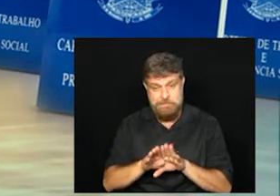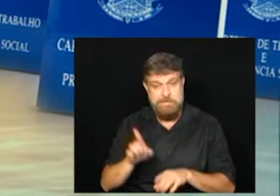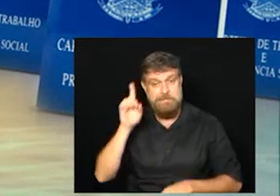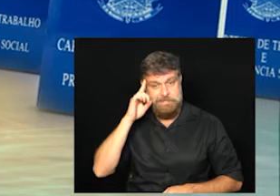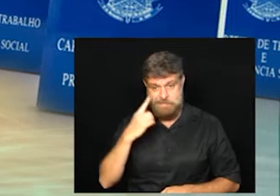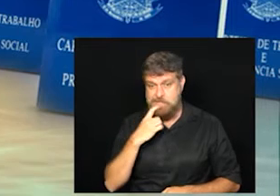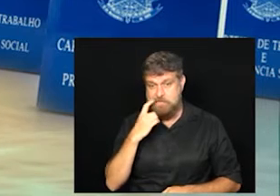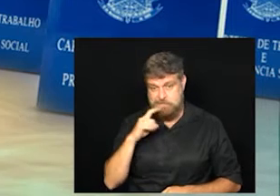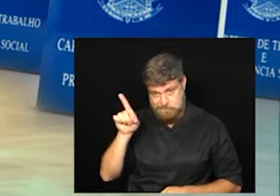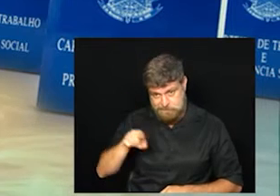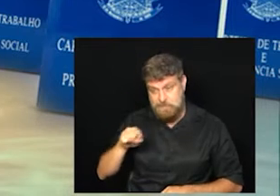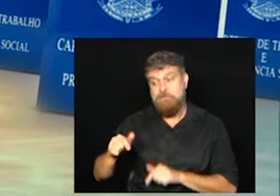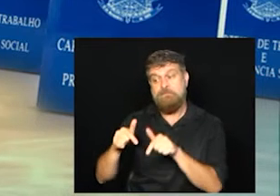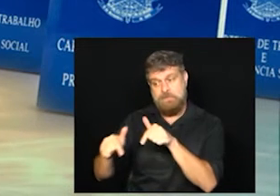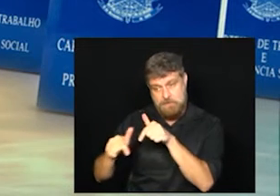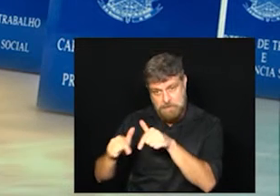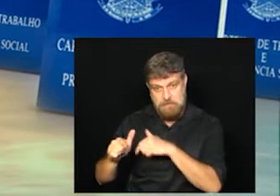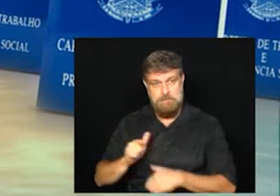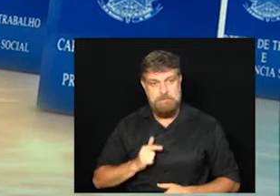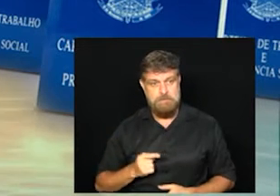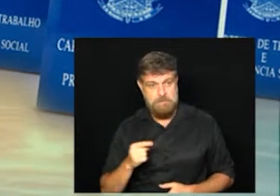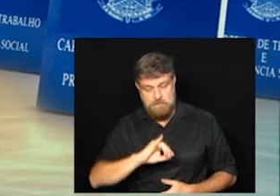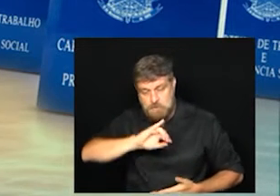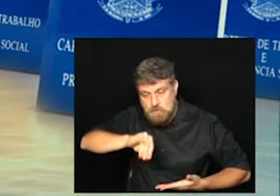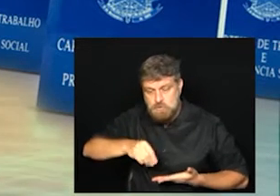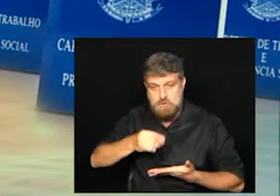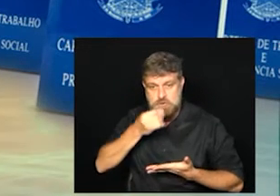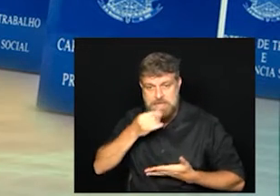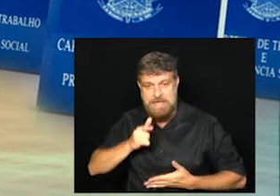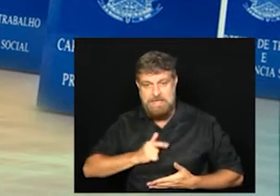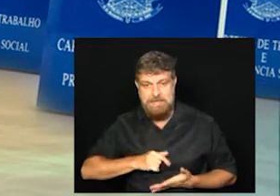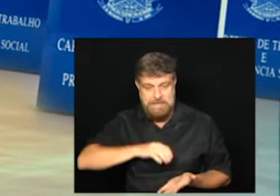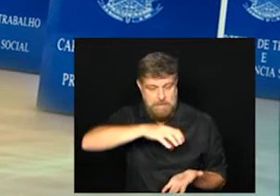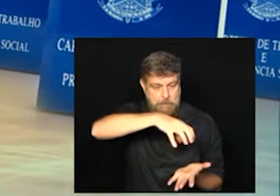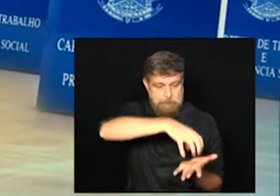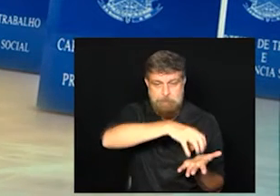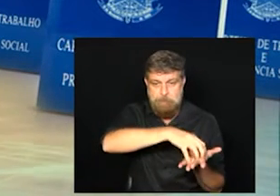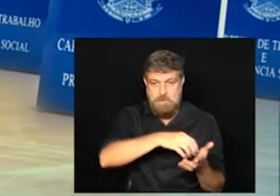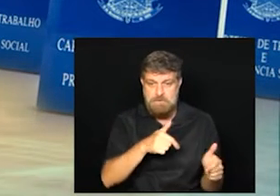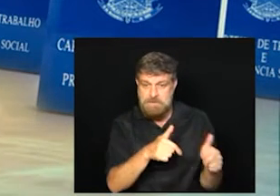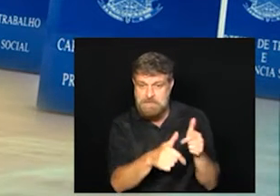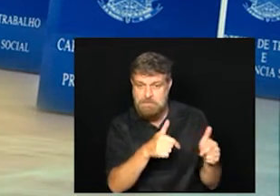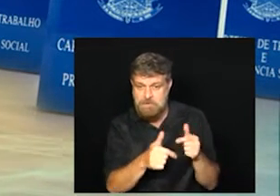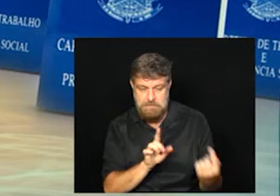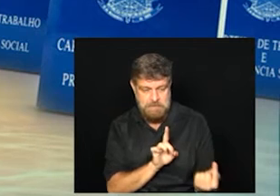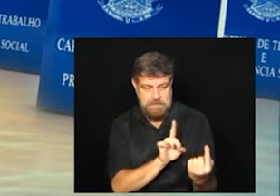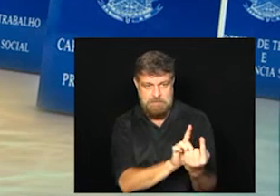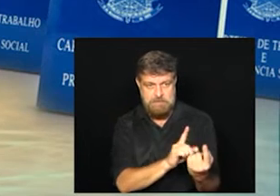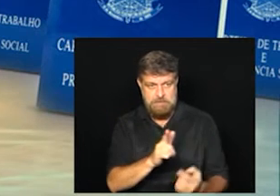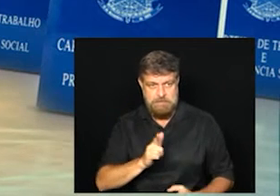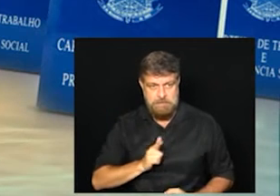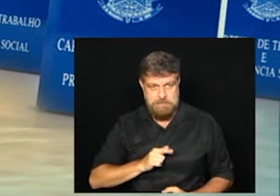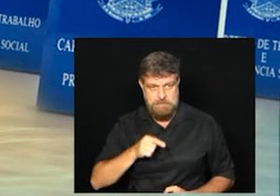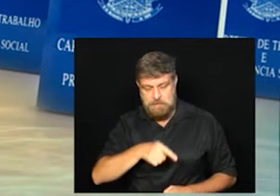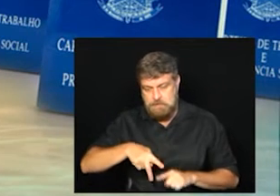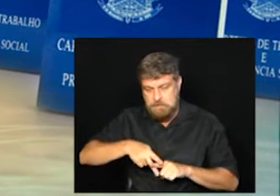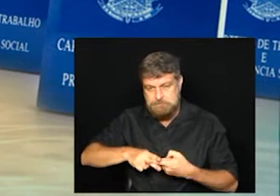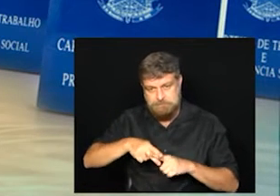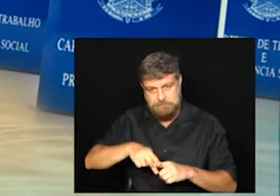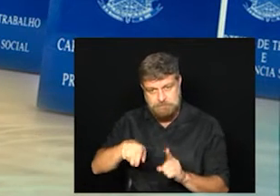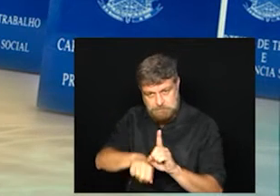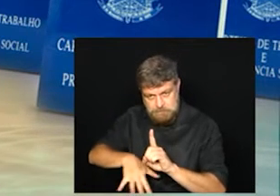feriados. Em Jundiaí, é o posto de atendimento ao trabalhador que tem vagas disponíveis para oficial de manutenção